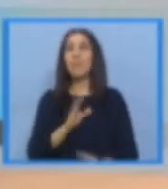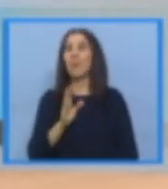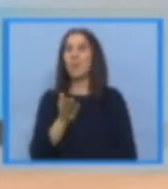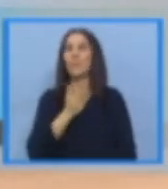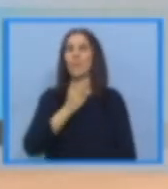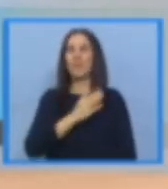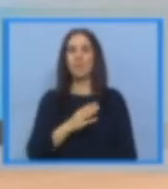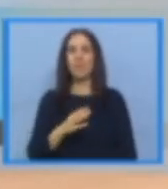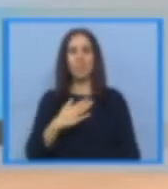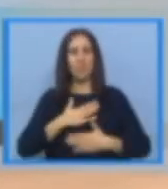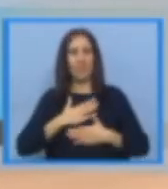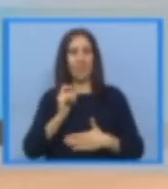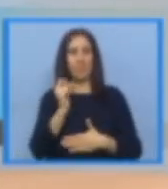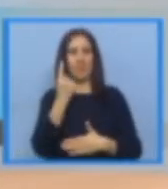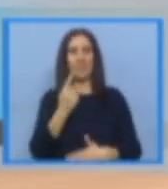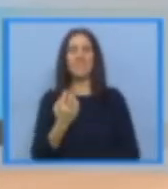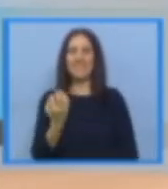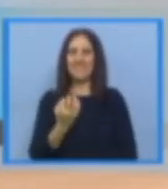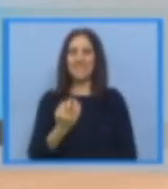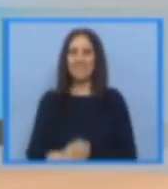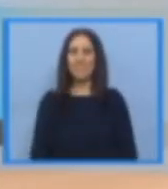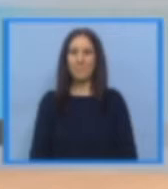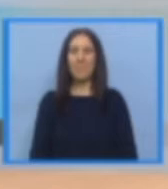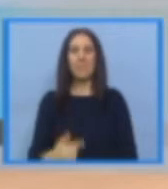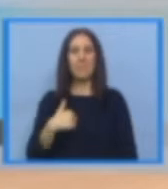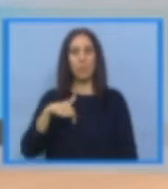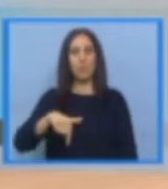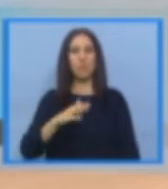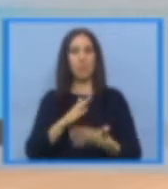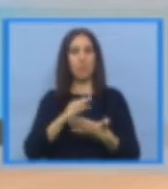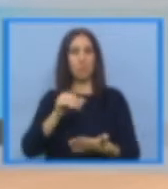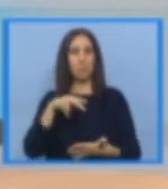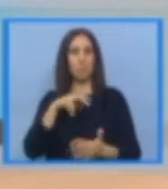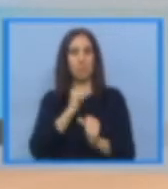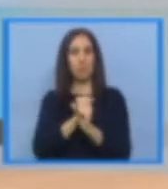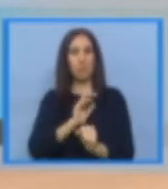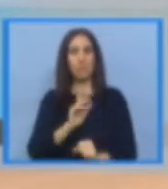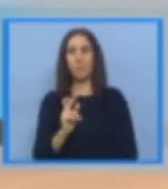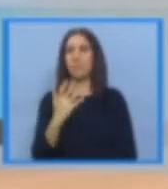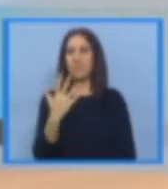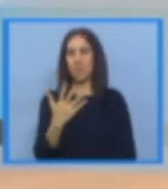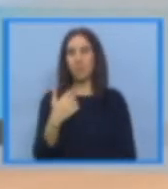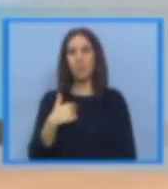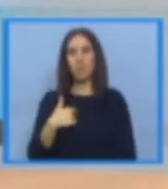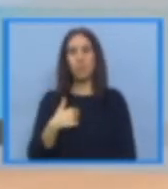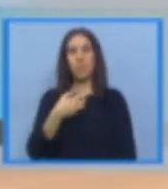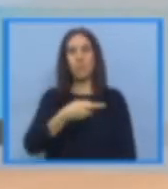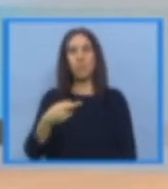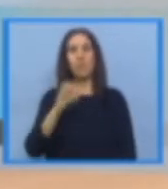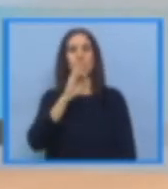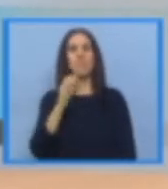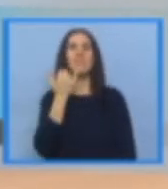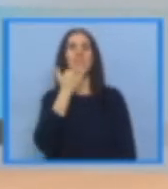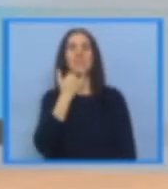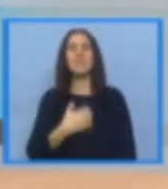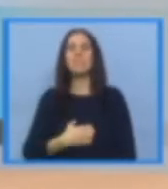mais atrás. Há raízes do voluntariado, não é? Sim, eu trabalhava aqui numa escola em Portugal durante 5 anos e era 99% feliz, mas